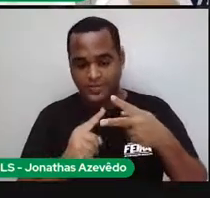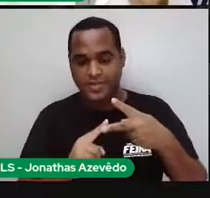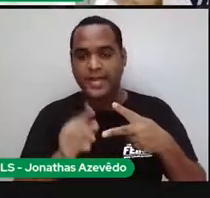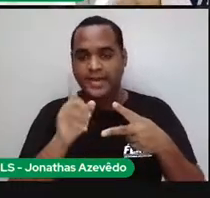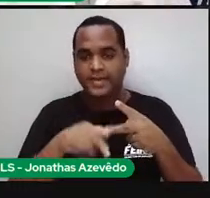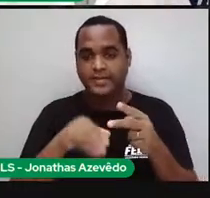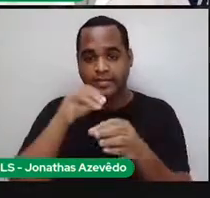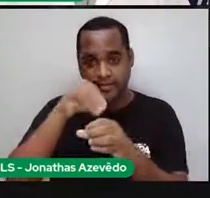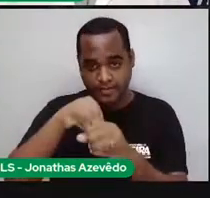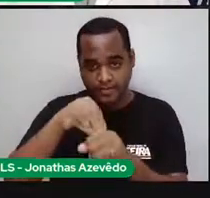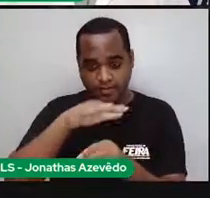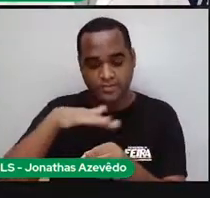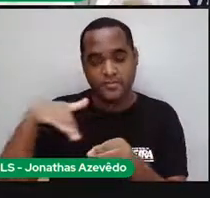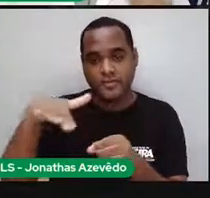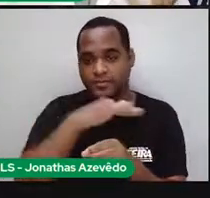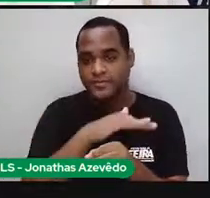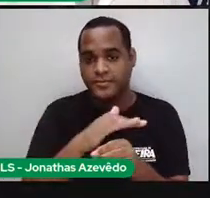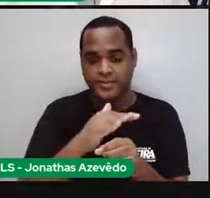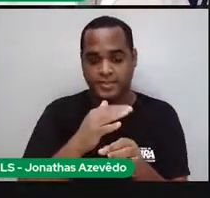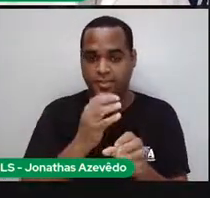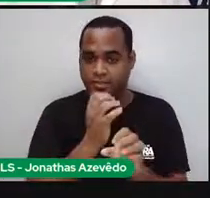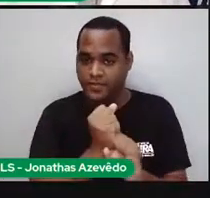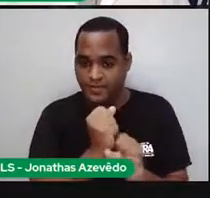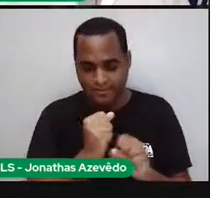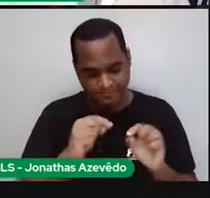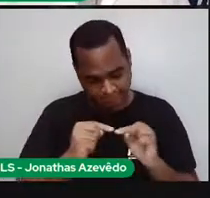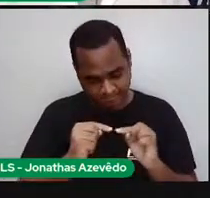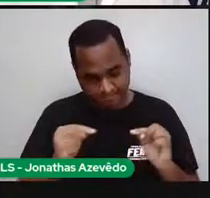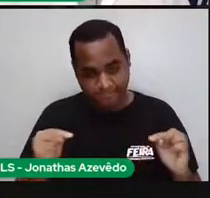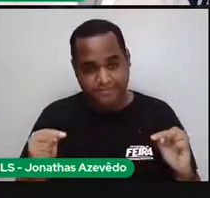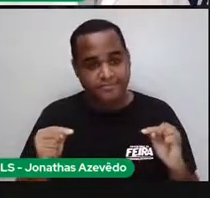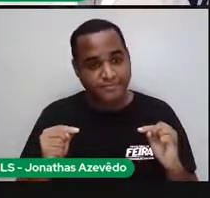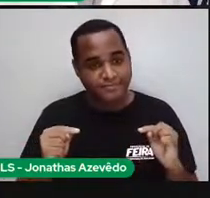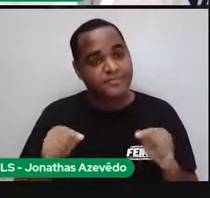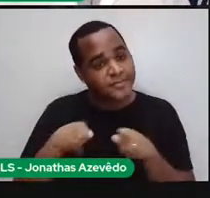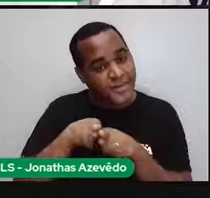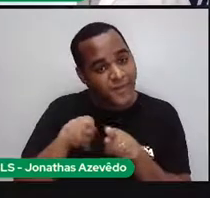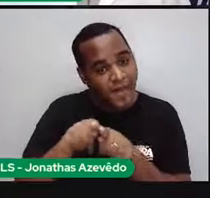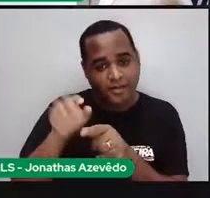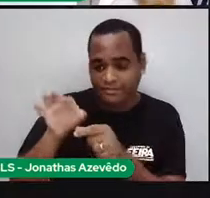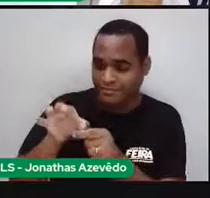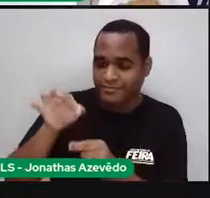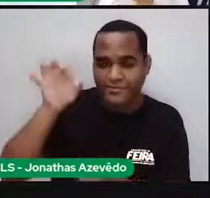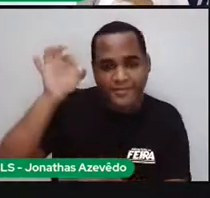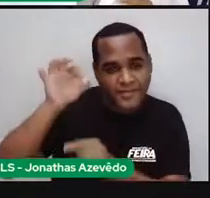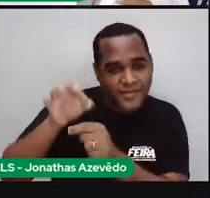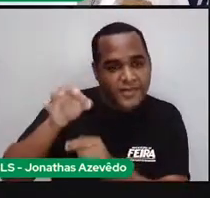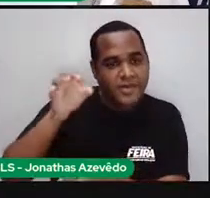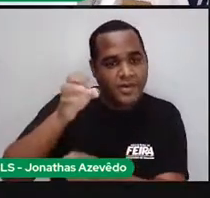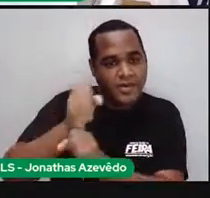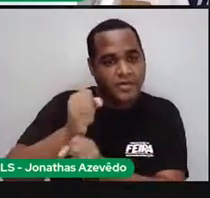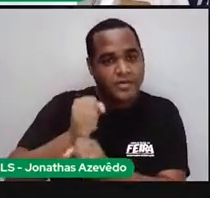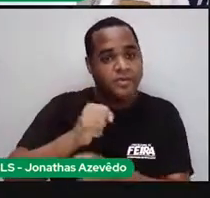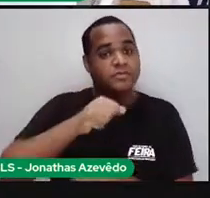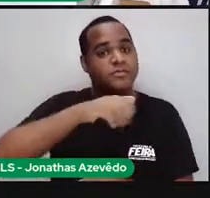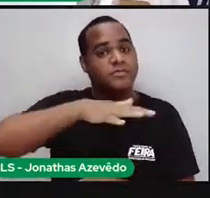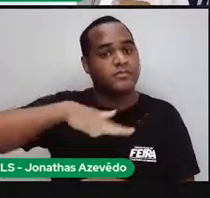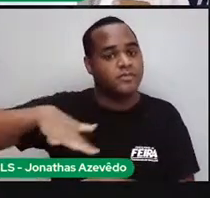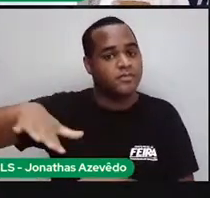entre a medida do comprimento e a medida da altura a área